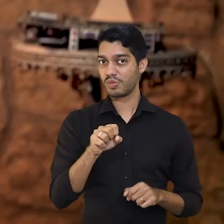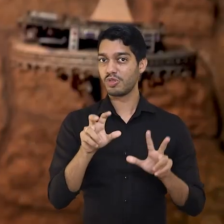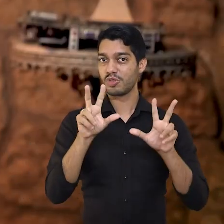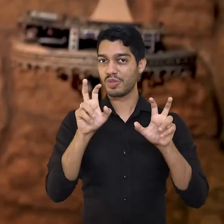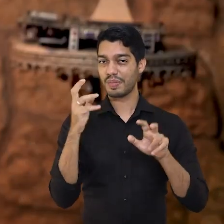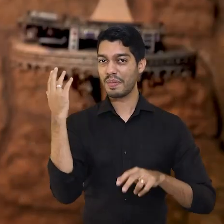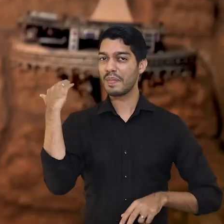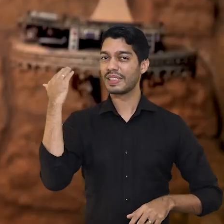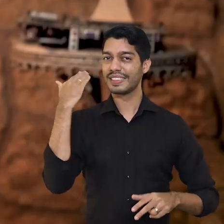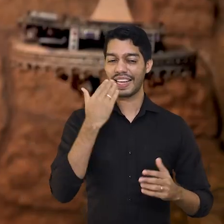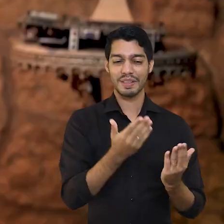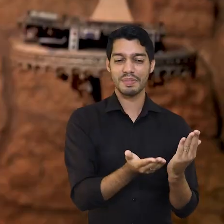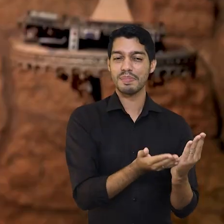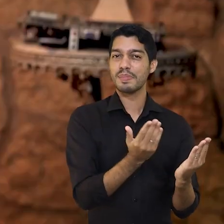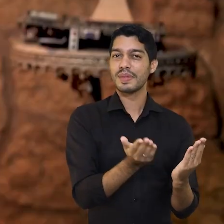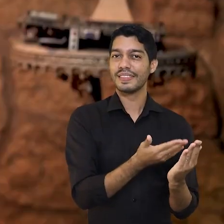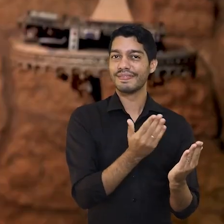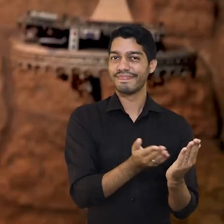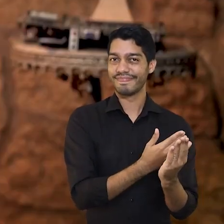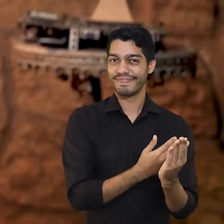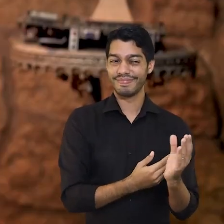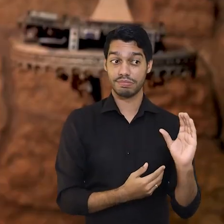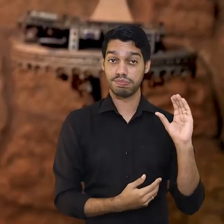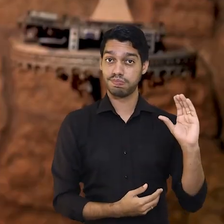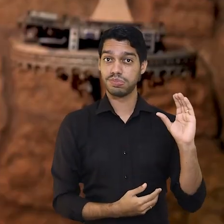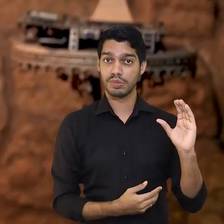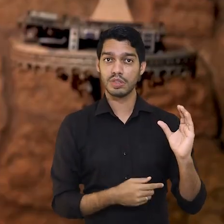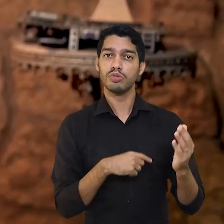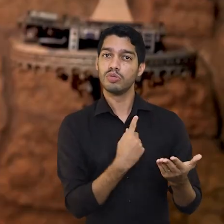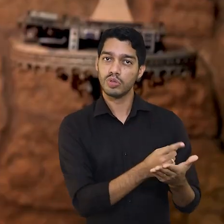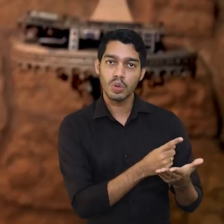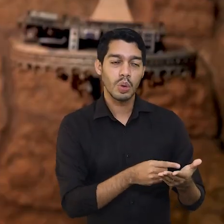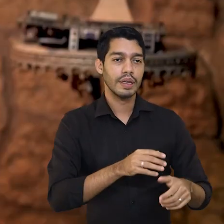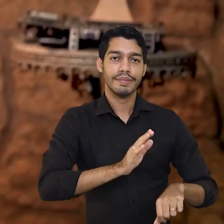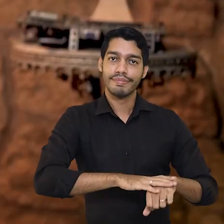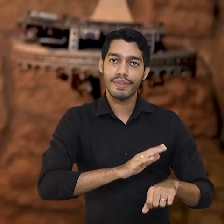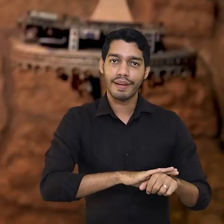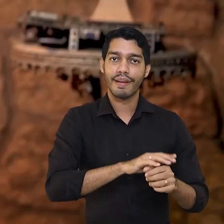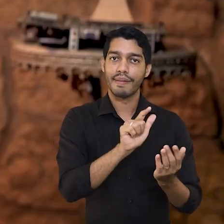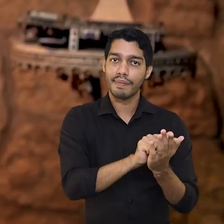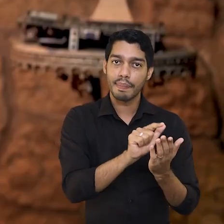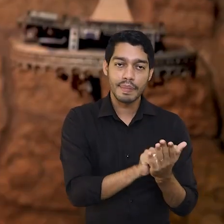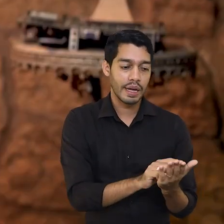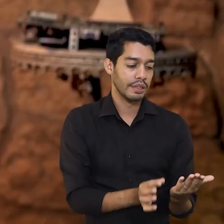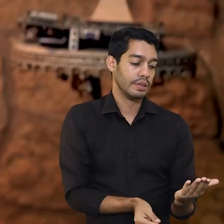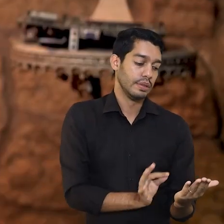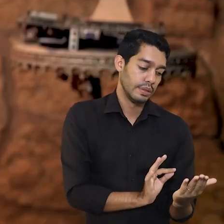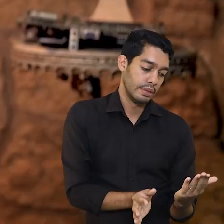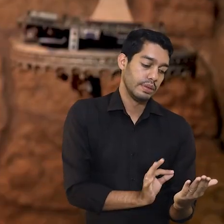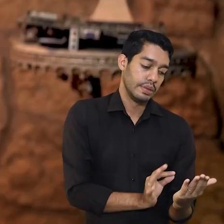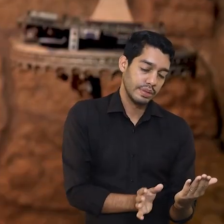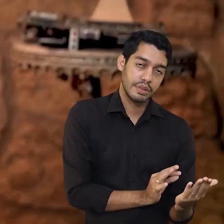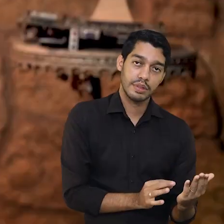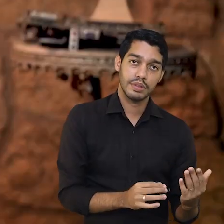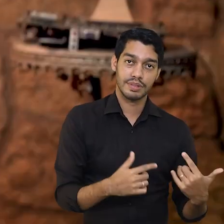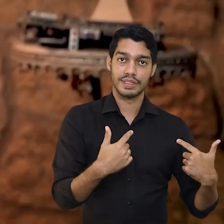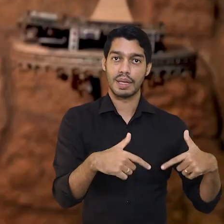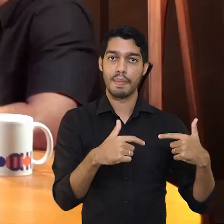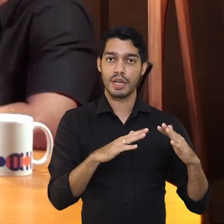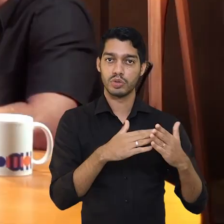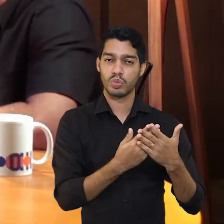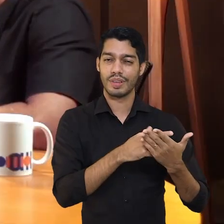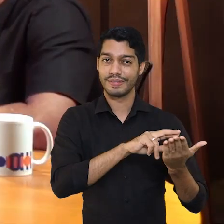das enciclopédias e como era difícil pesquisar antigamente, né? Tinha todo um esforço, né? Os trabalhos de